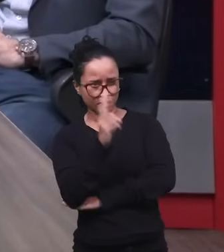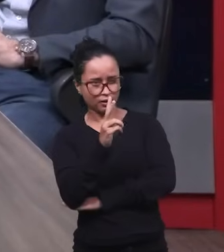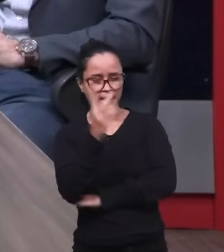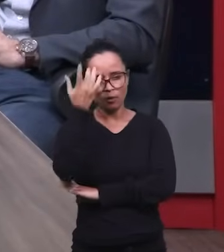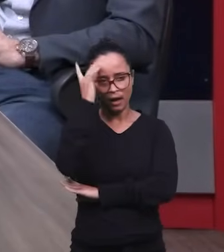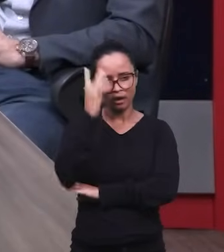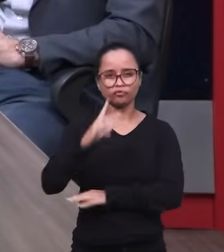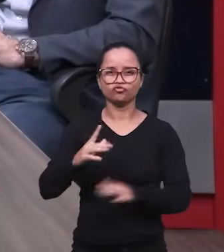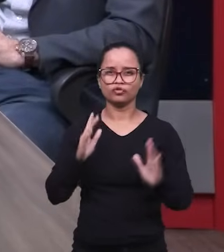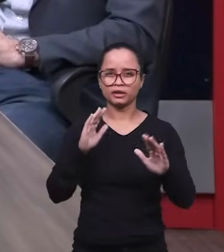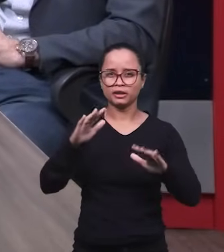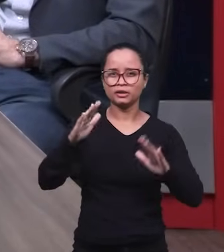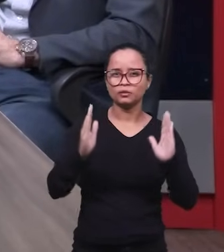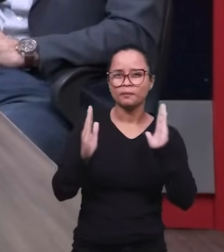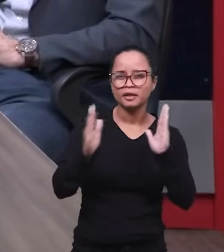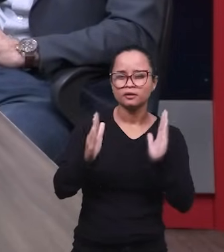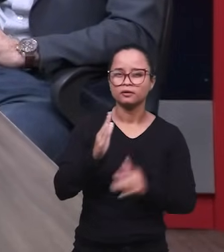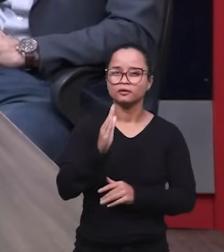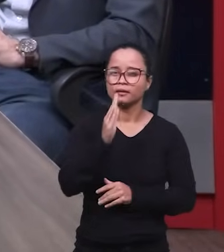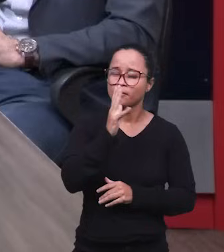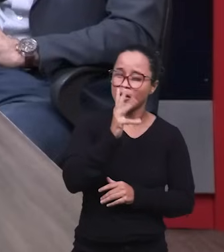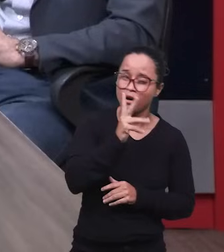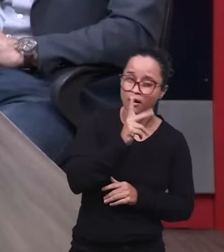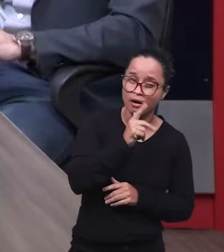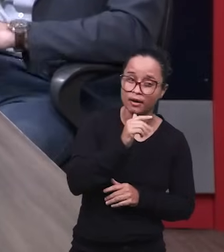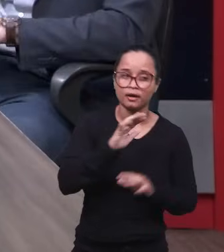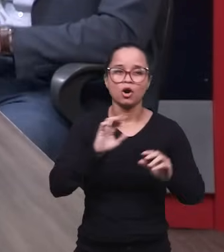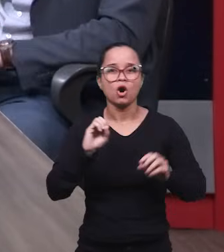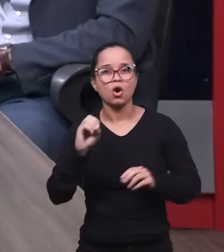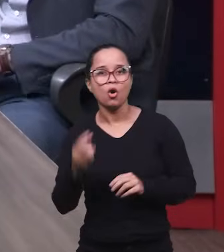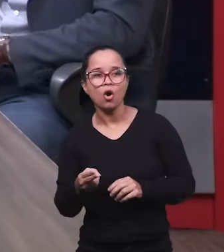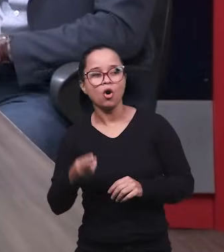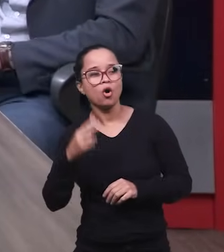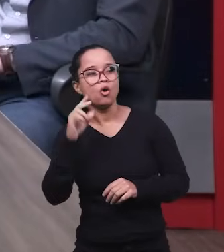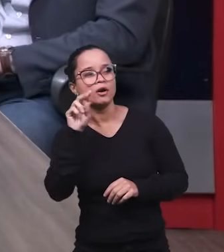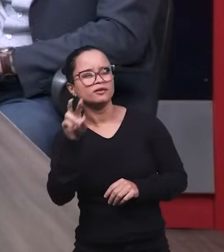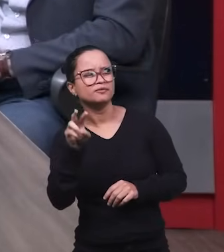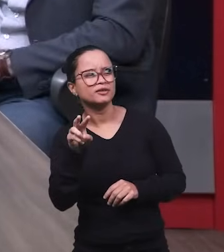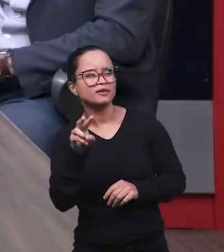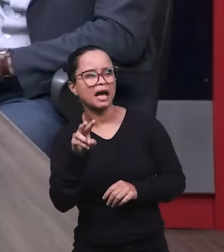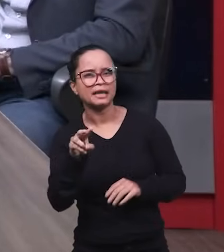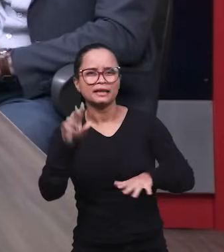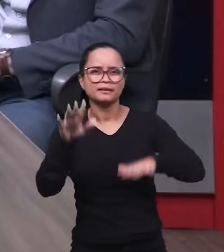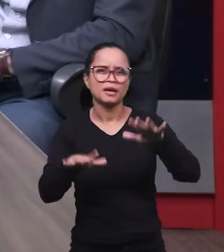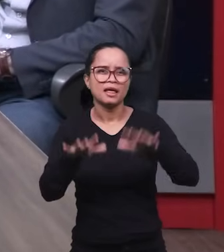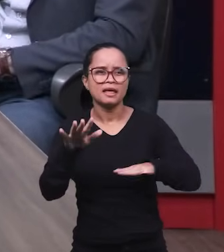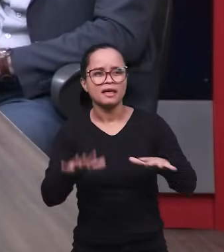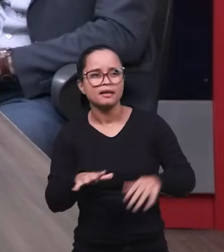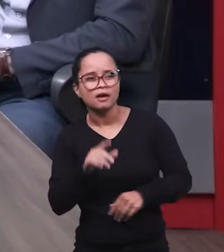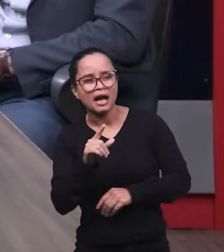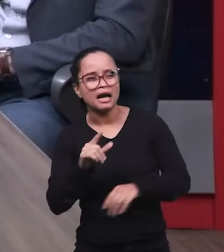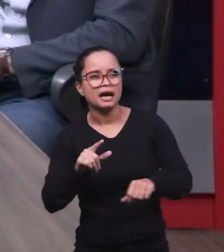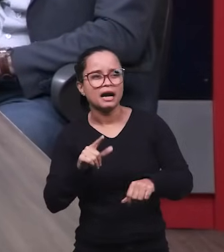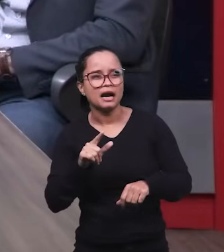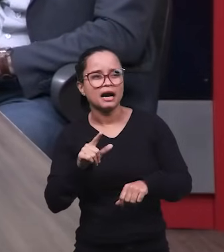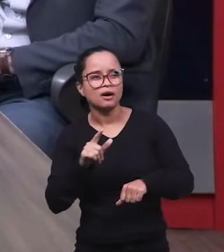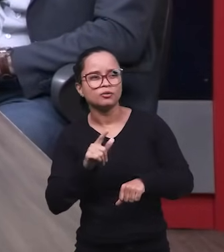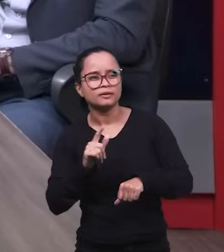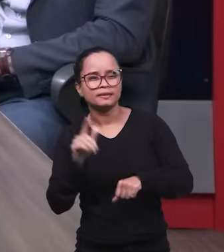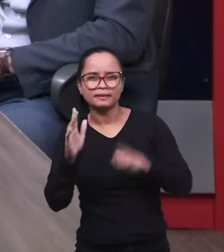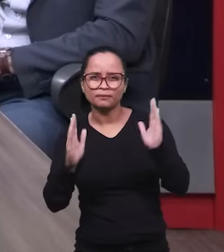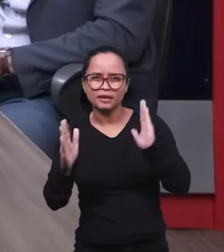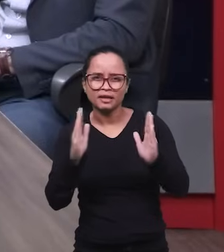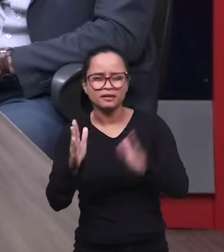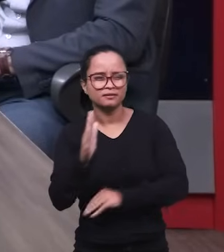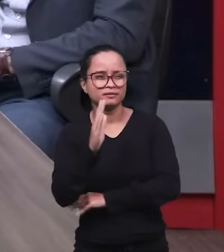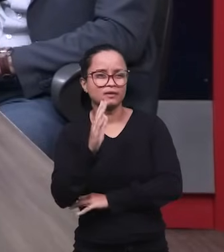rápido ou o tempo mais devagar, dependendo do meu estado de espírito. Vamos falar assim, como é que eu estou me sentindo, dependendo das